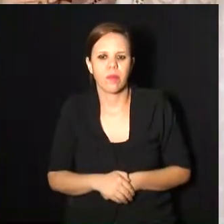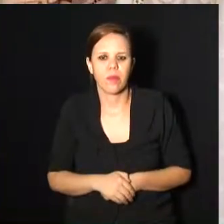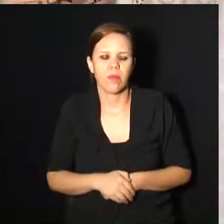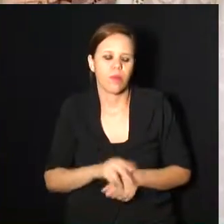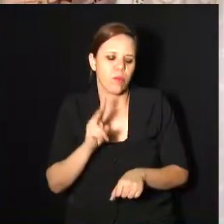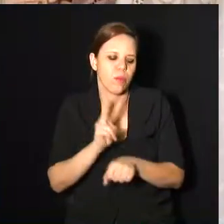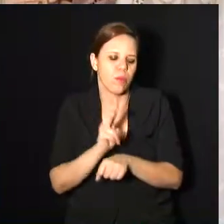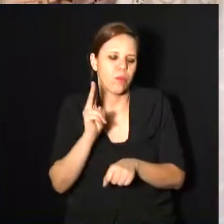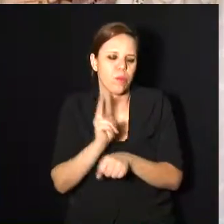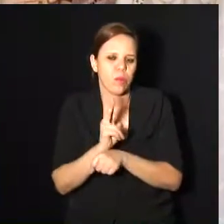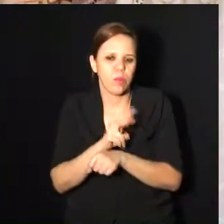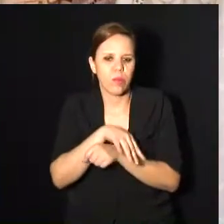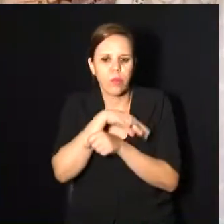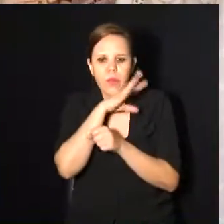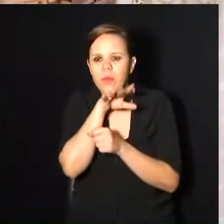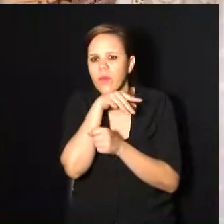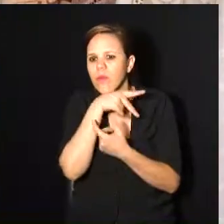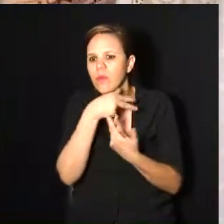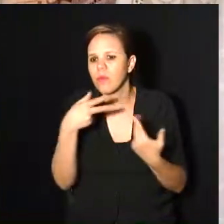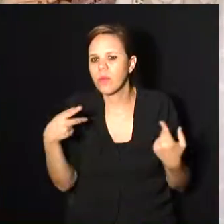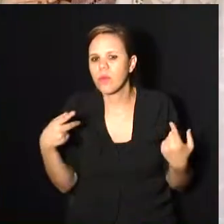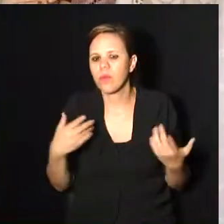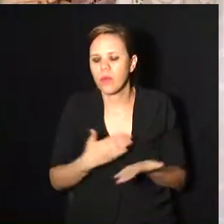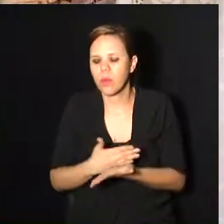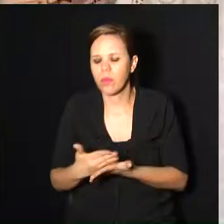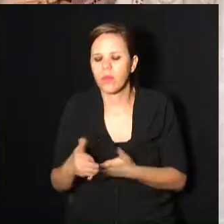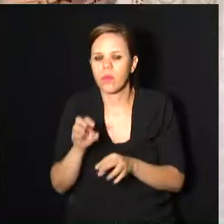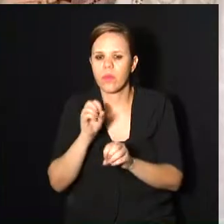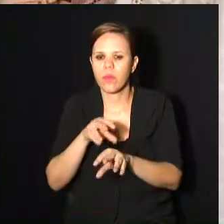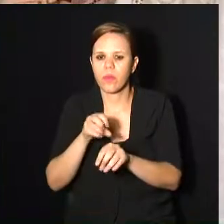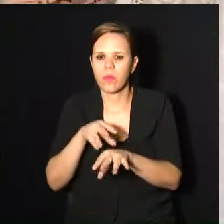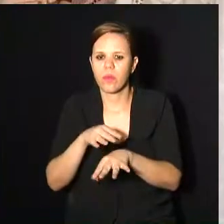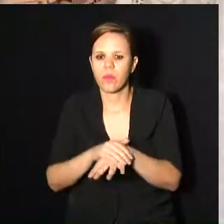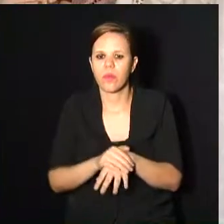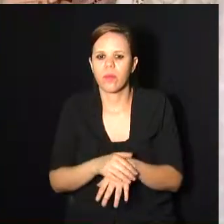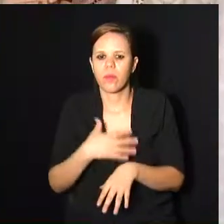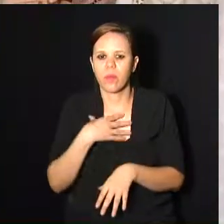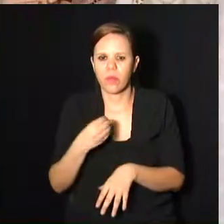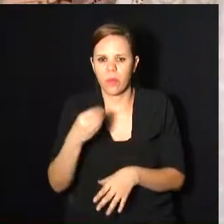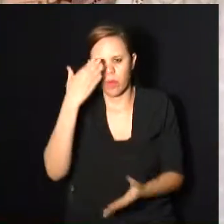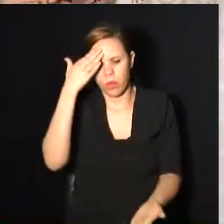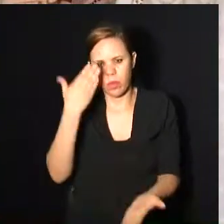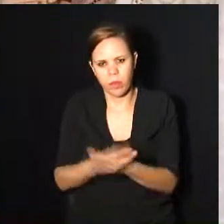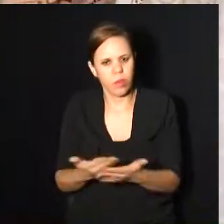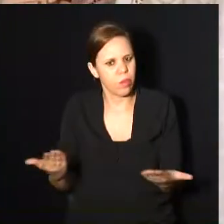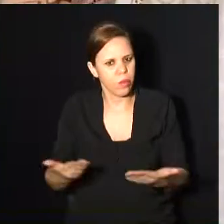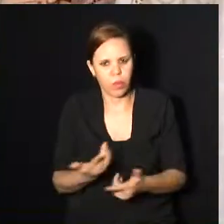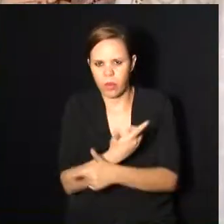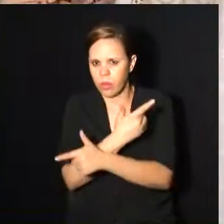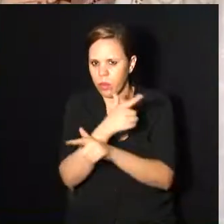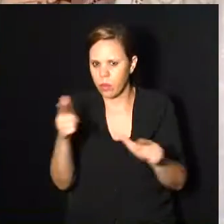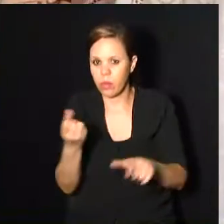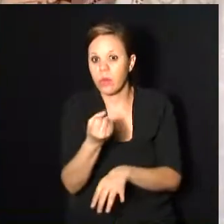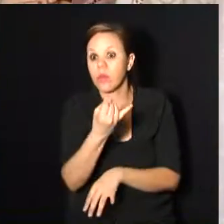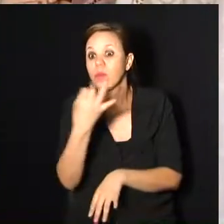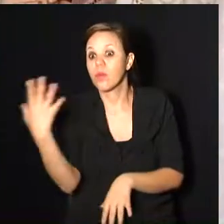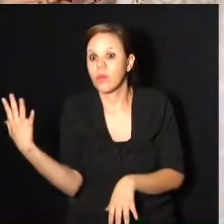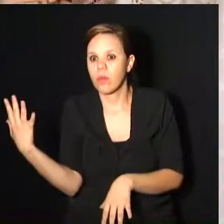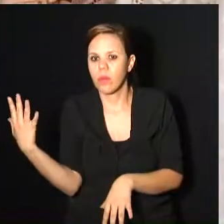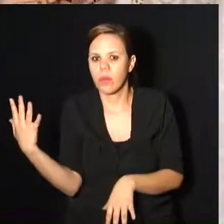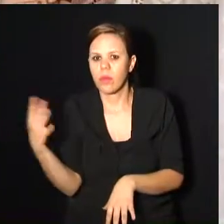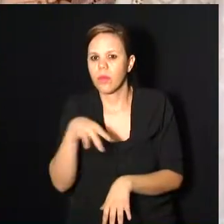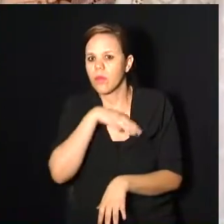cuidar de um animal desde o início e ensinar aos seus filhos, eu creio que hoje nós não teríamos a quantidade